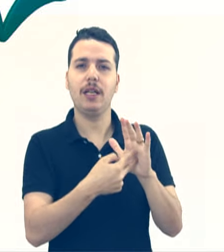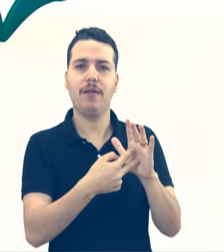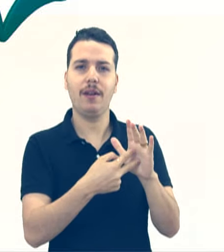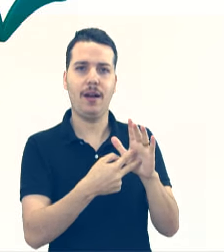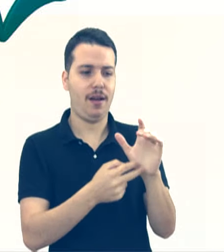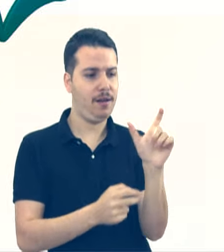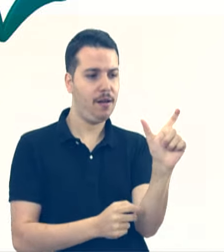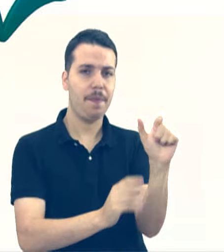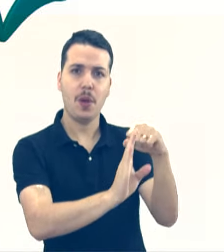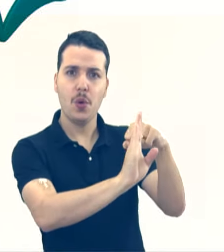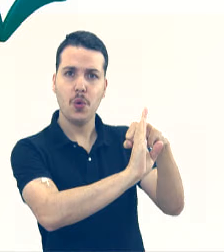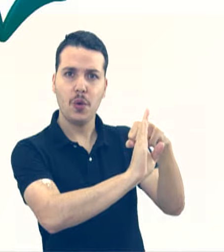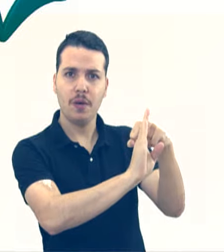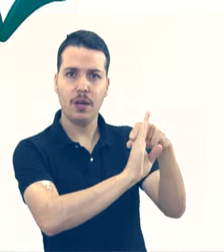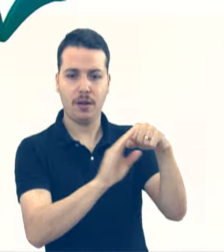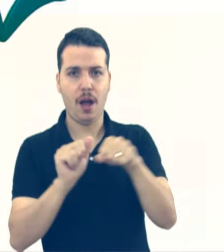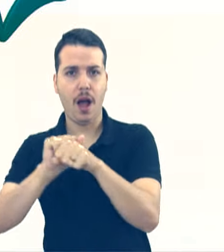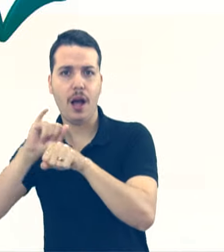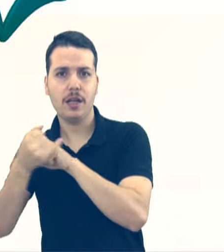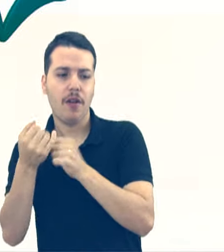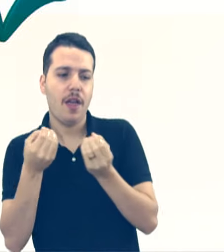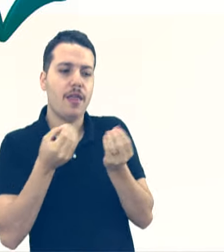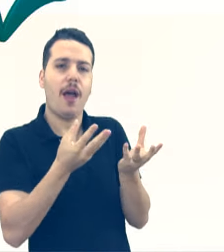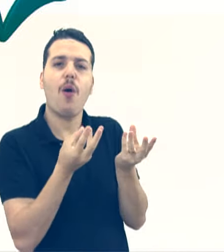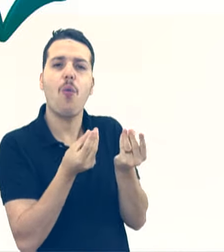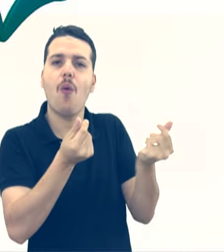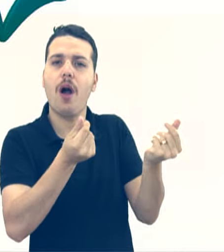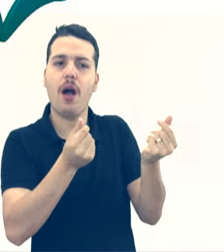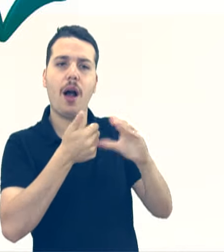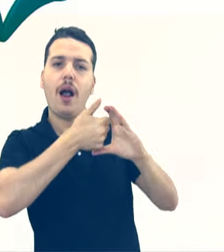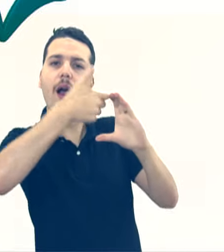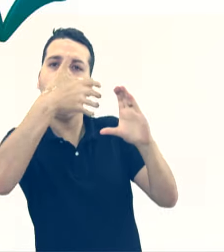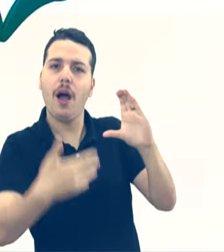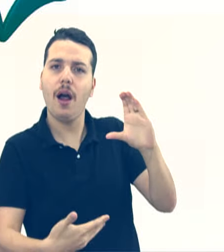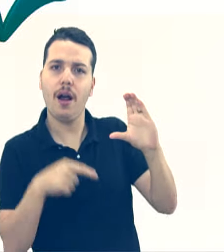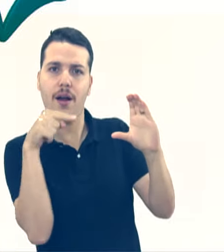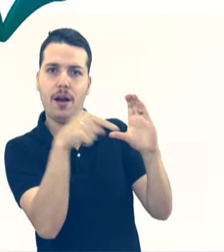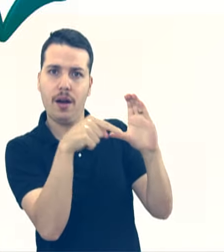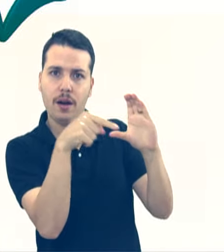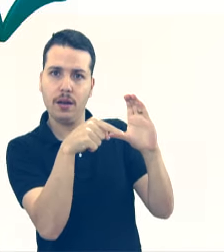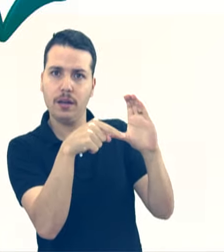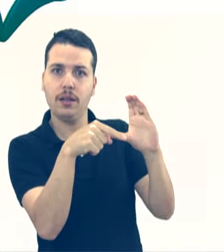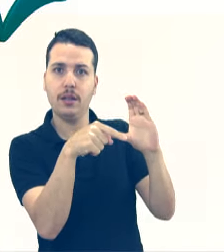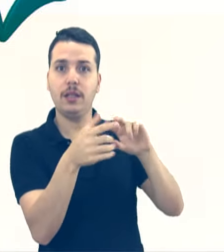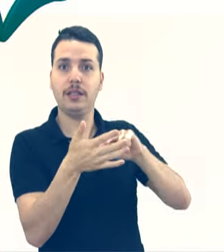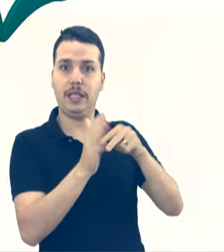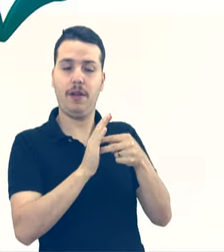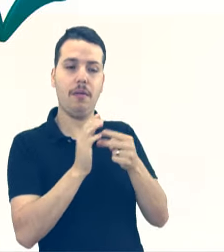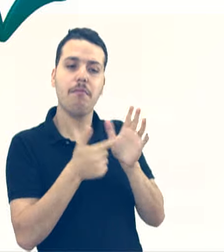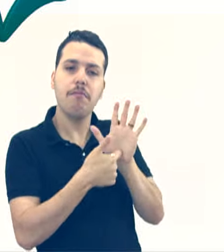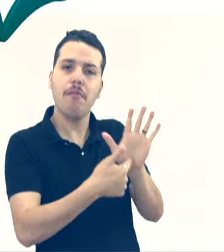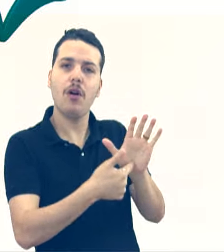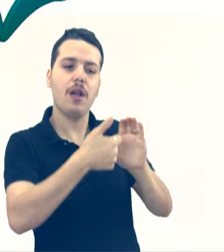qualificar o substantivo, dando característica a ele, ou seja, está